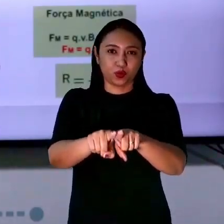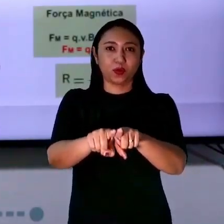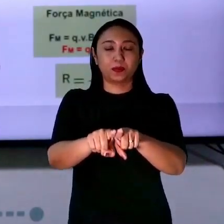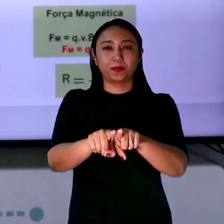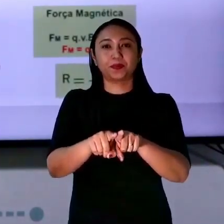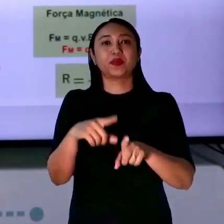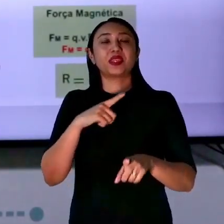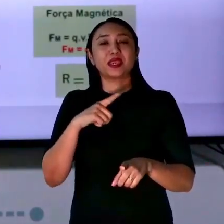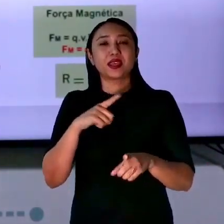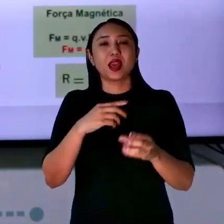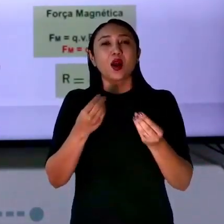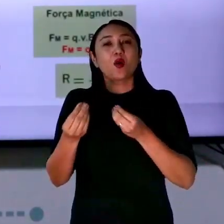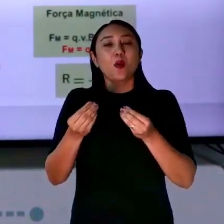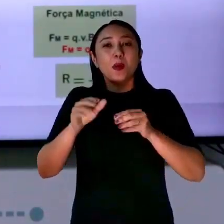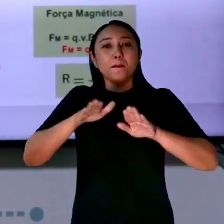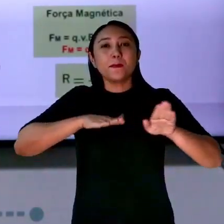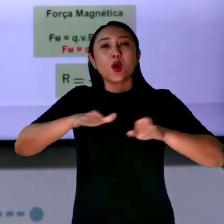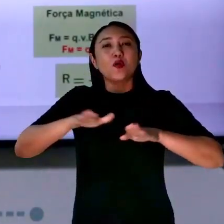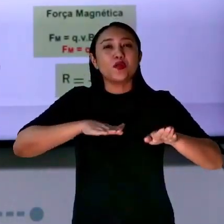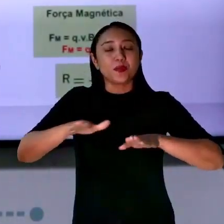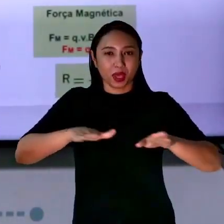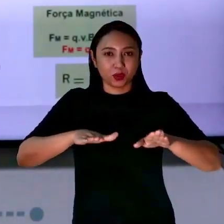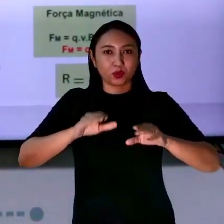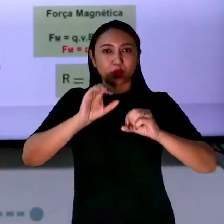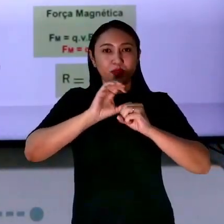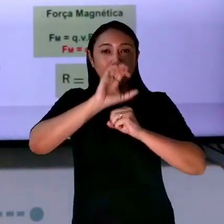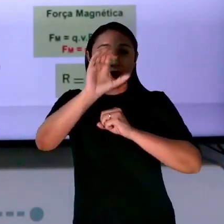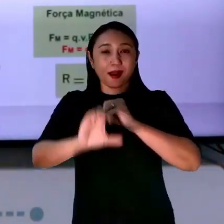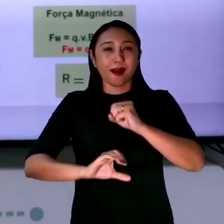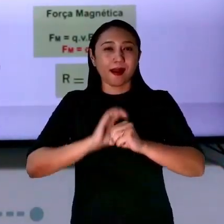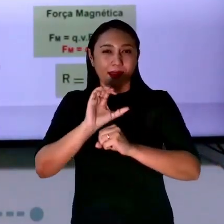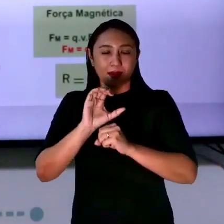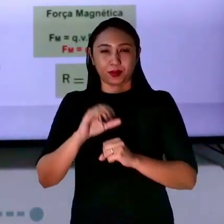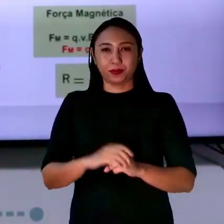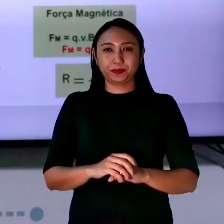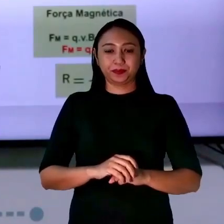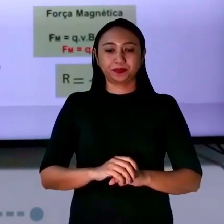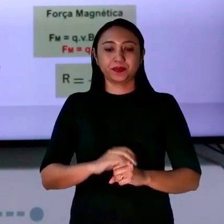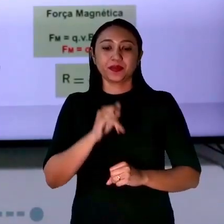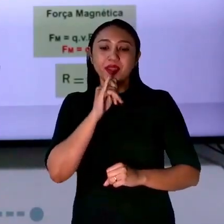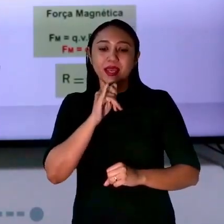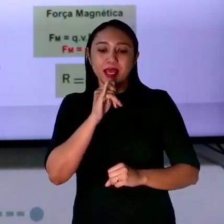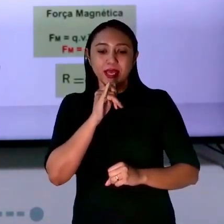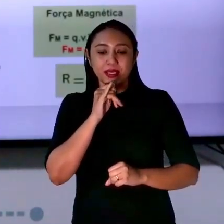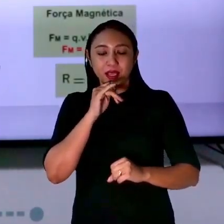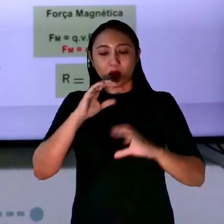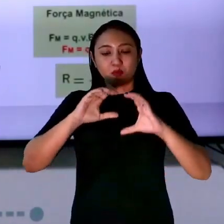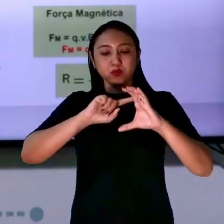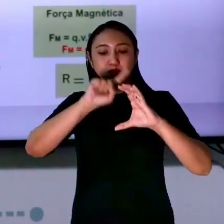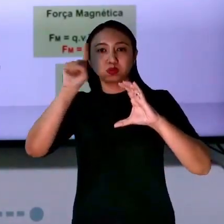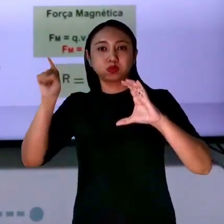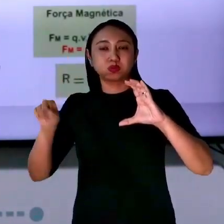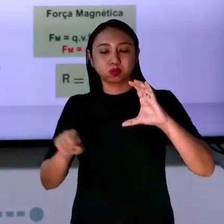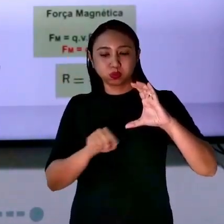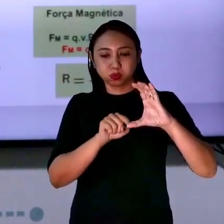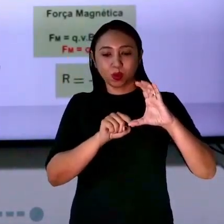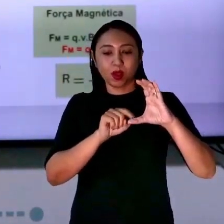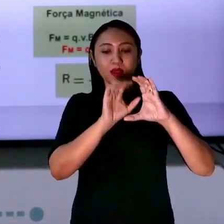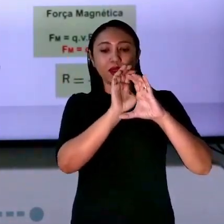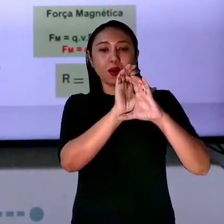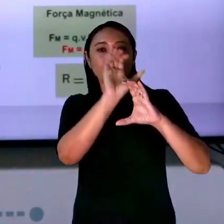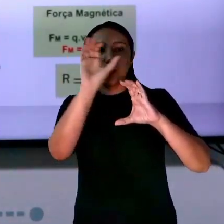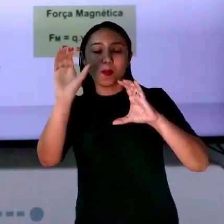a trajetória da carga, o movimento que ela faz. Então, dê uma olhadinha. Quando ela entra perpendicular ao campo, ela tende a executar